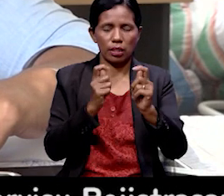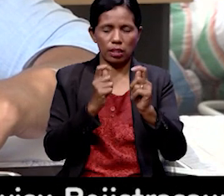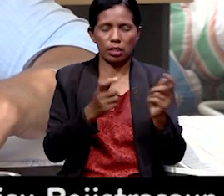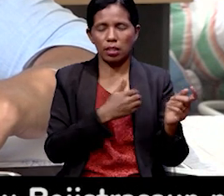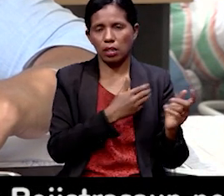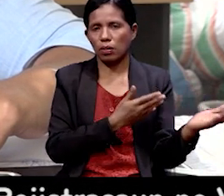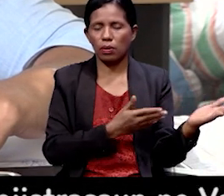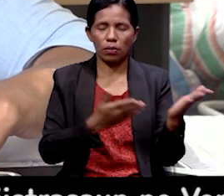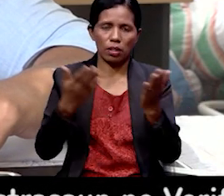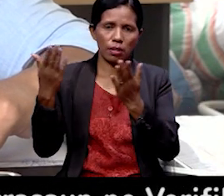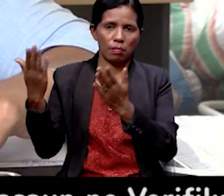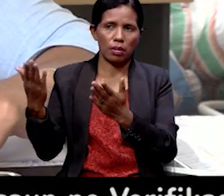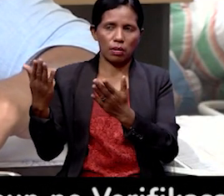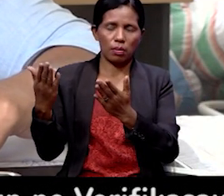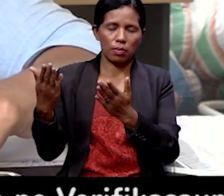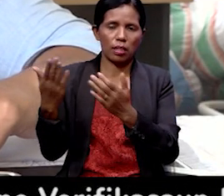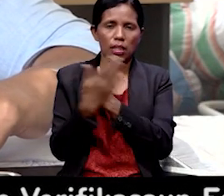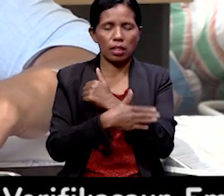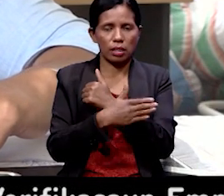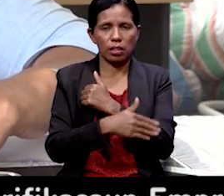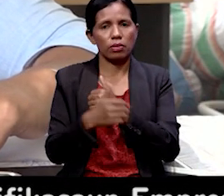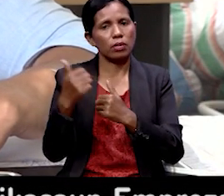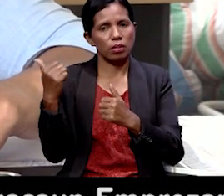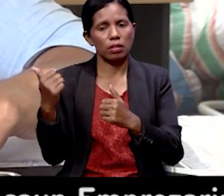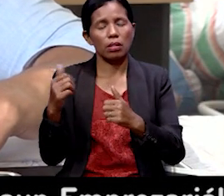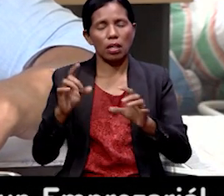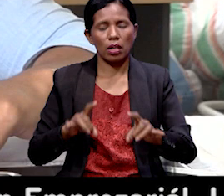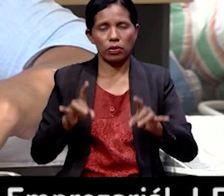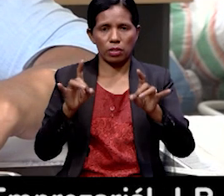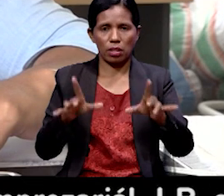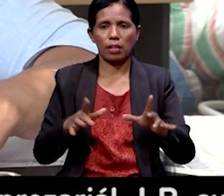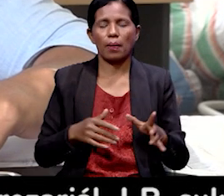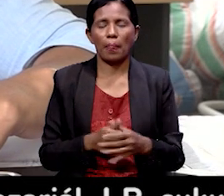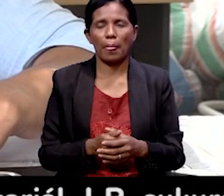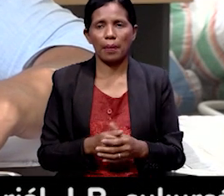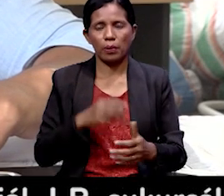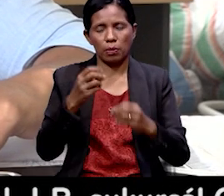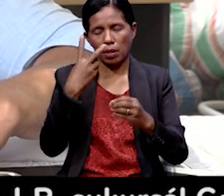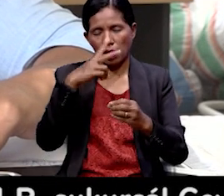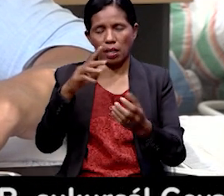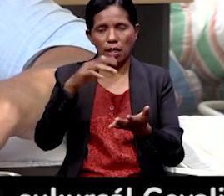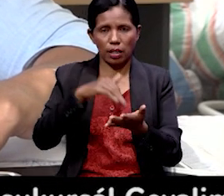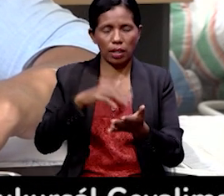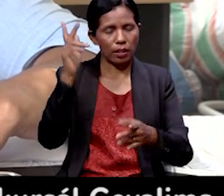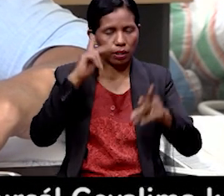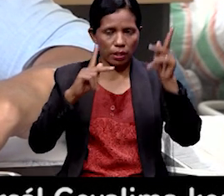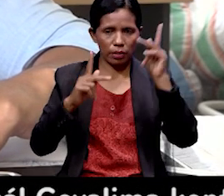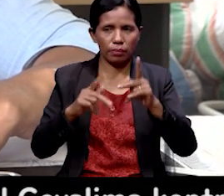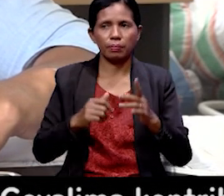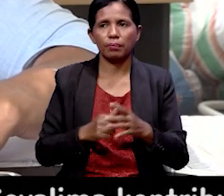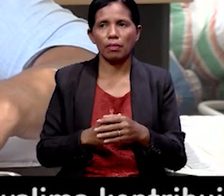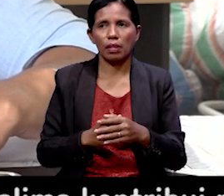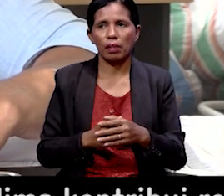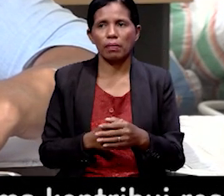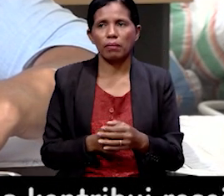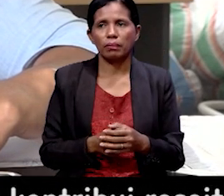baia helior. Ane be dali datang. Base ya ba evolusion kasu ba iha situasi